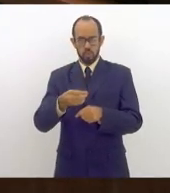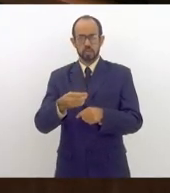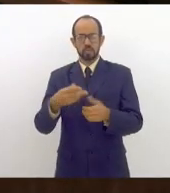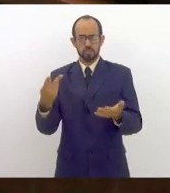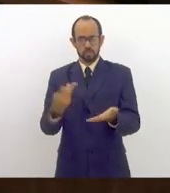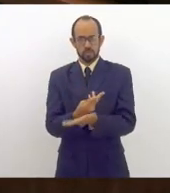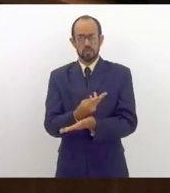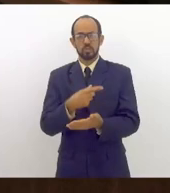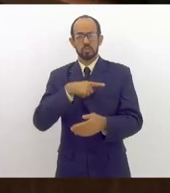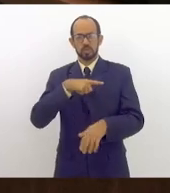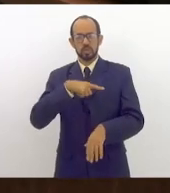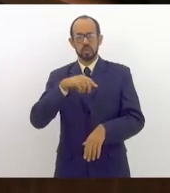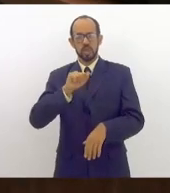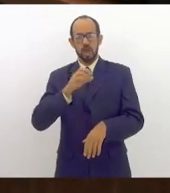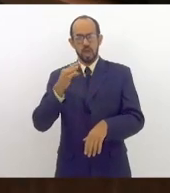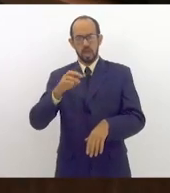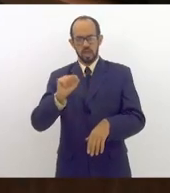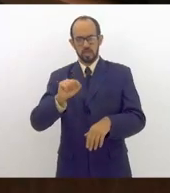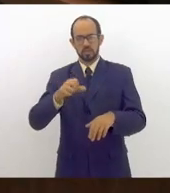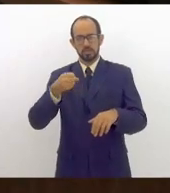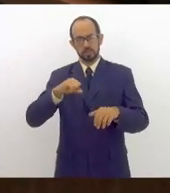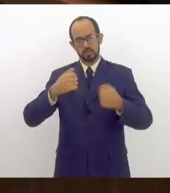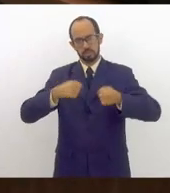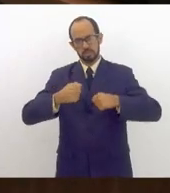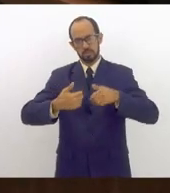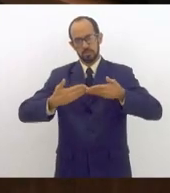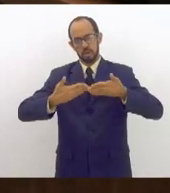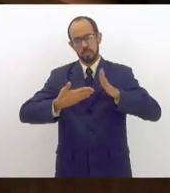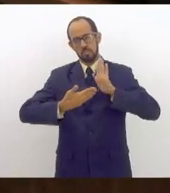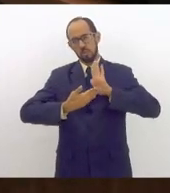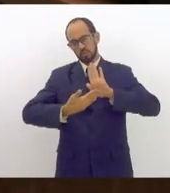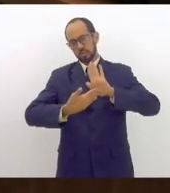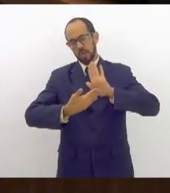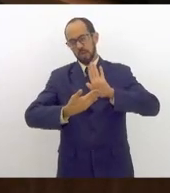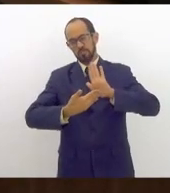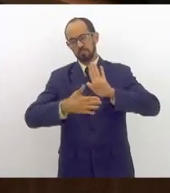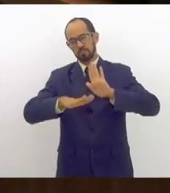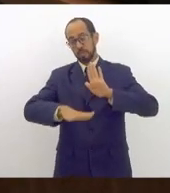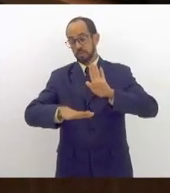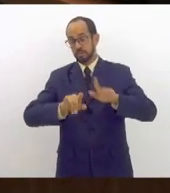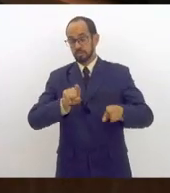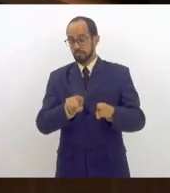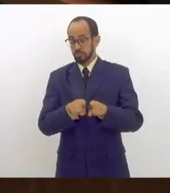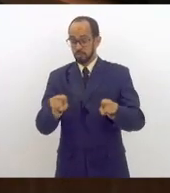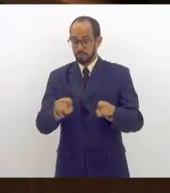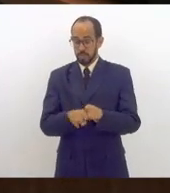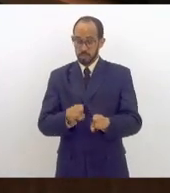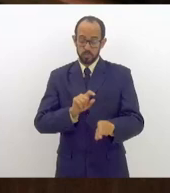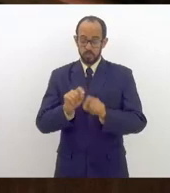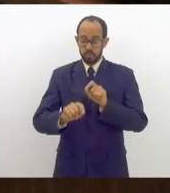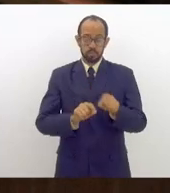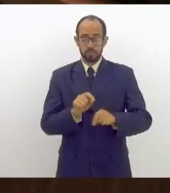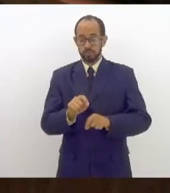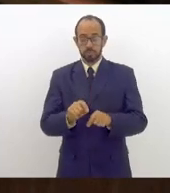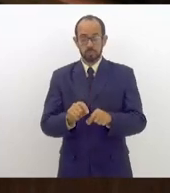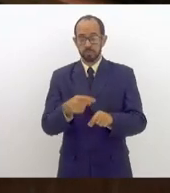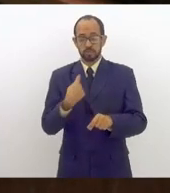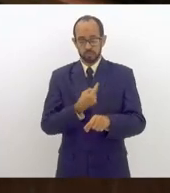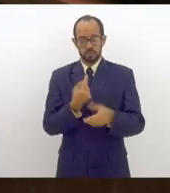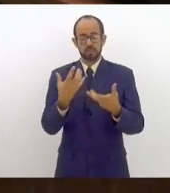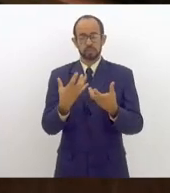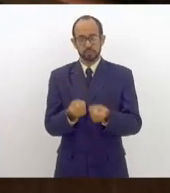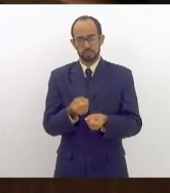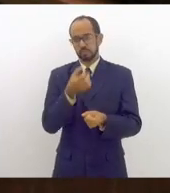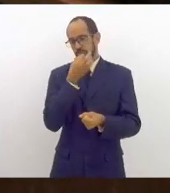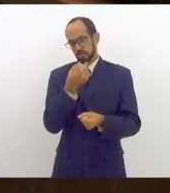gente tem a ata, se precisar, para mostrar. Mas, de qualquer forma, também a gente aceita as sugestões, porque